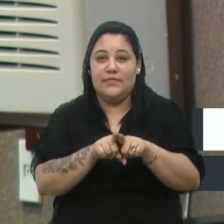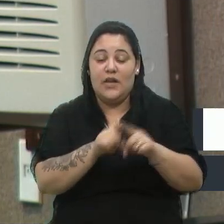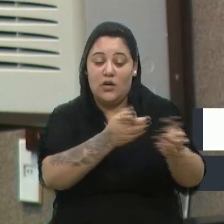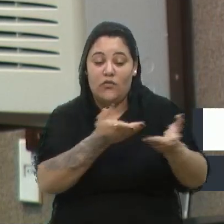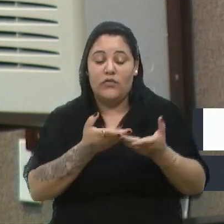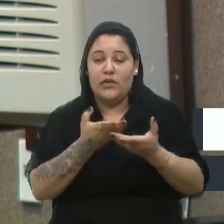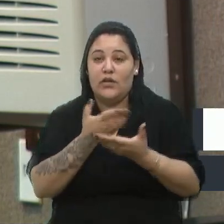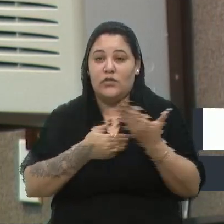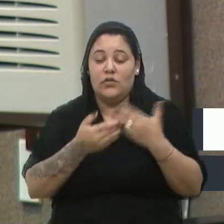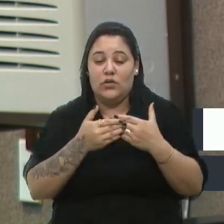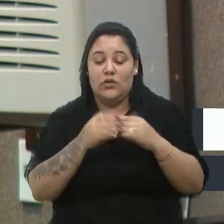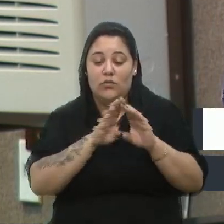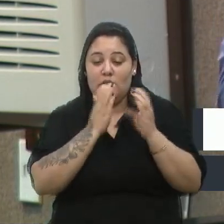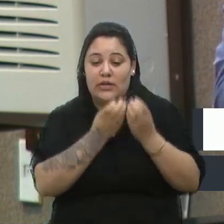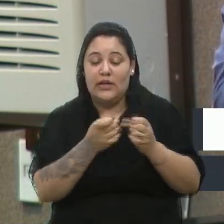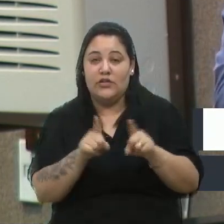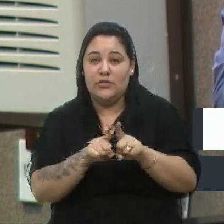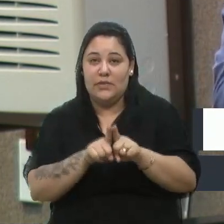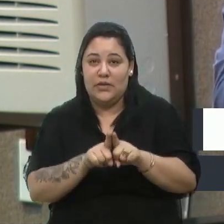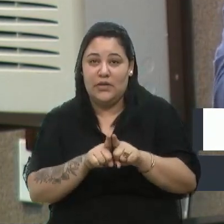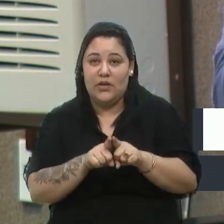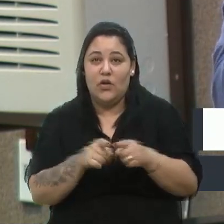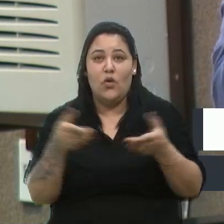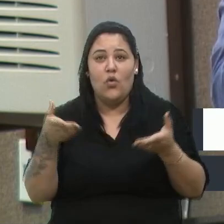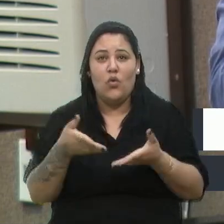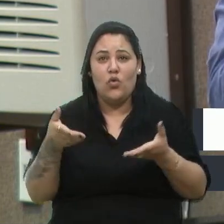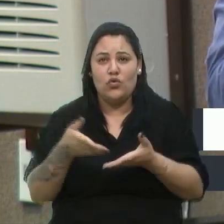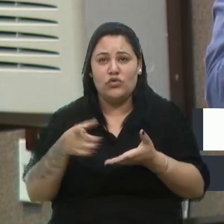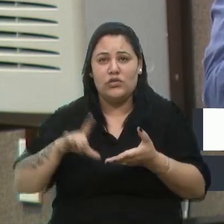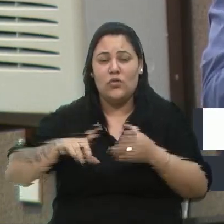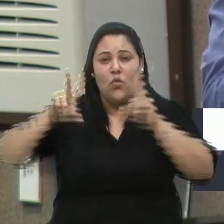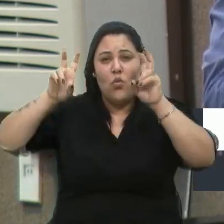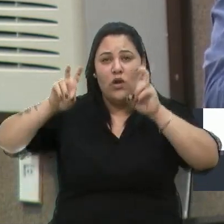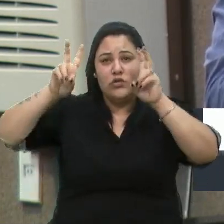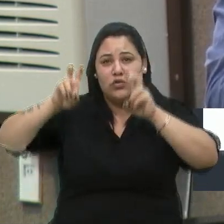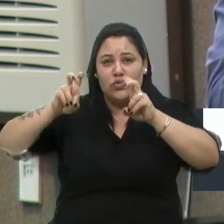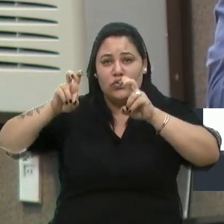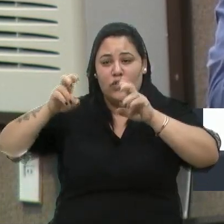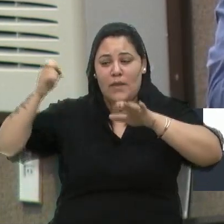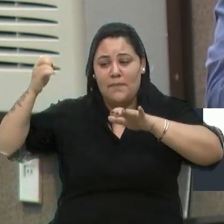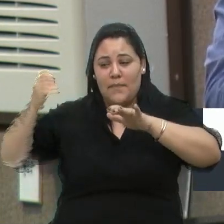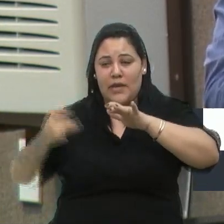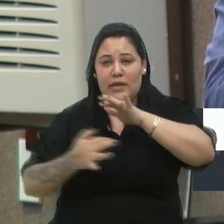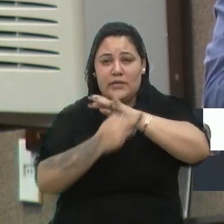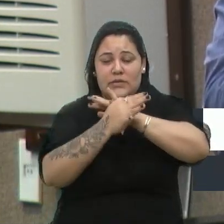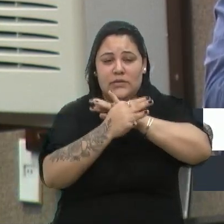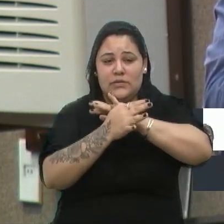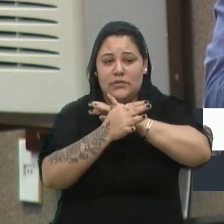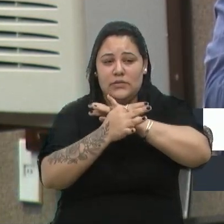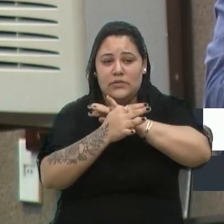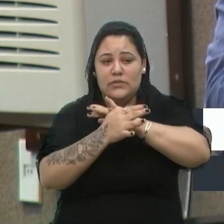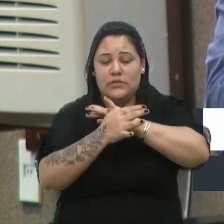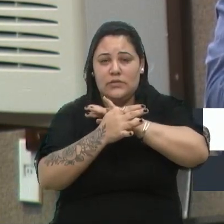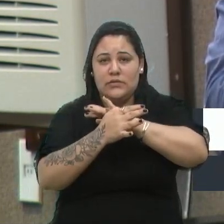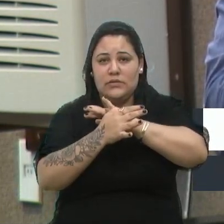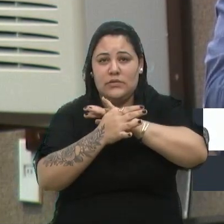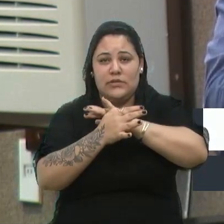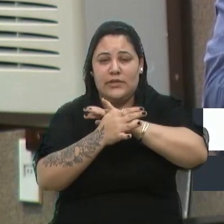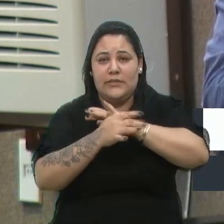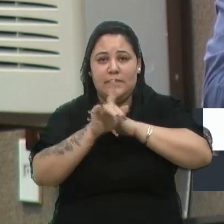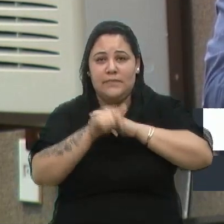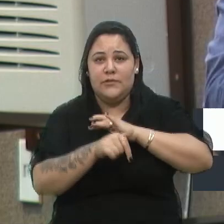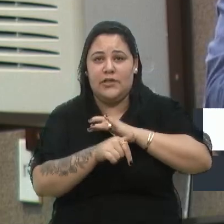toda a comunidade para hoje o tema será imigração polonesa, né? Então, com a